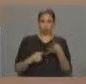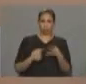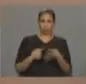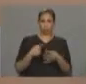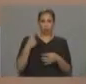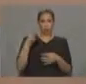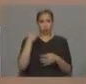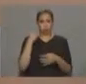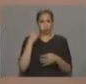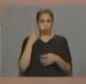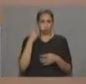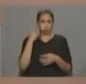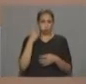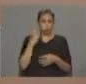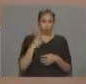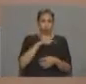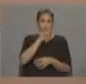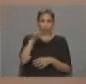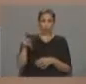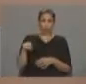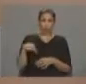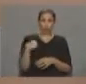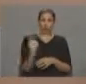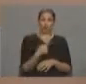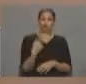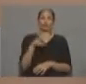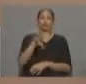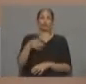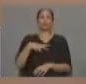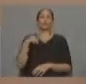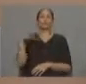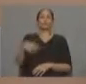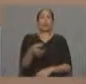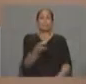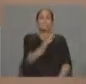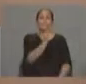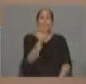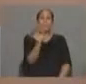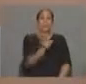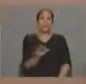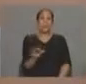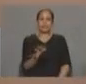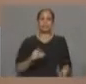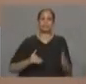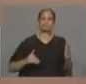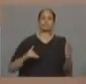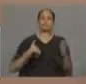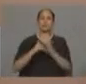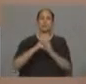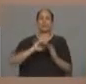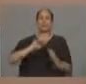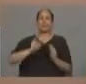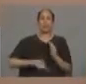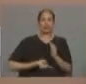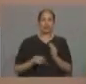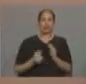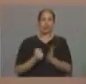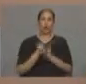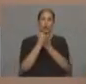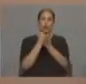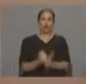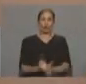salvo somos a região de portugal que tem maior porcentagem das pessoas e não solicitaram o apoio de muitos jovens estão